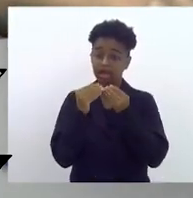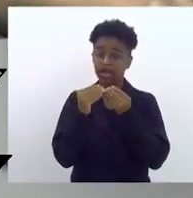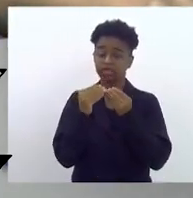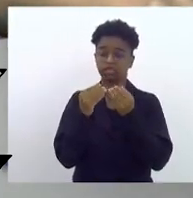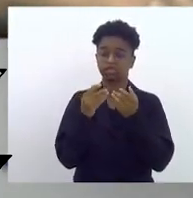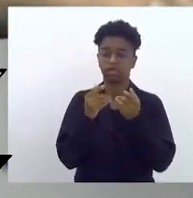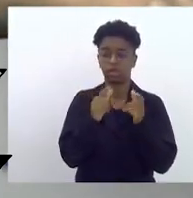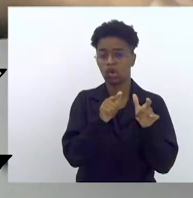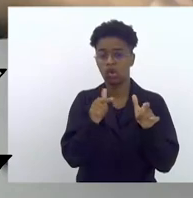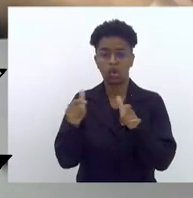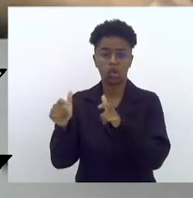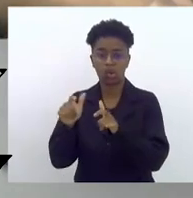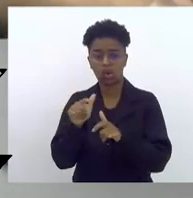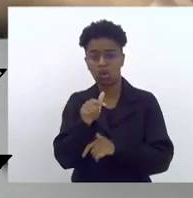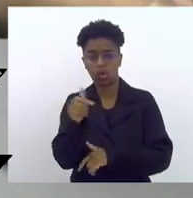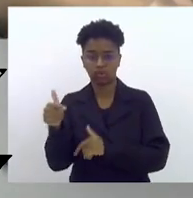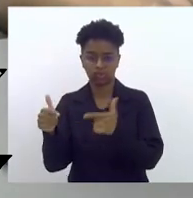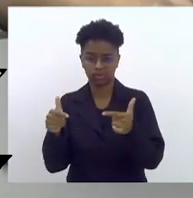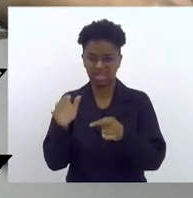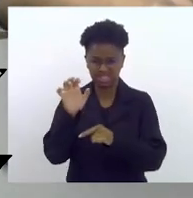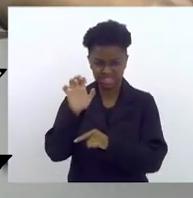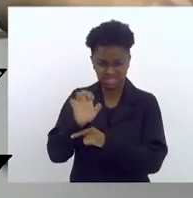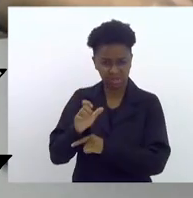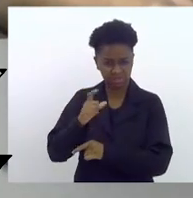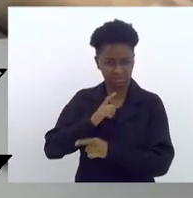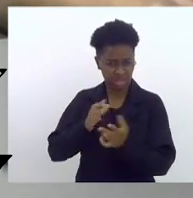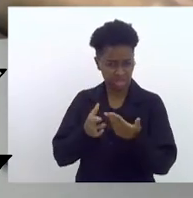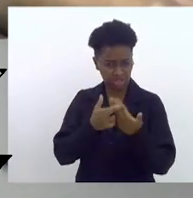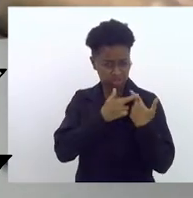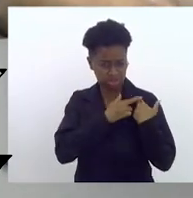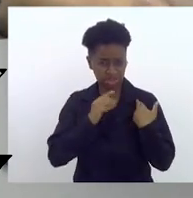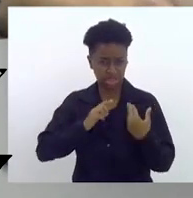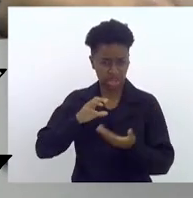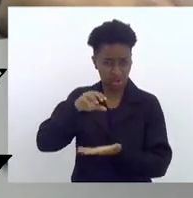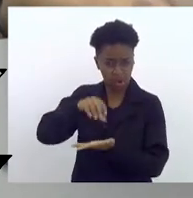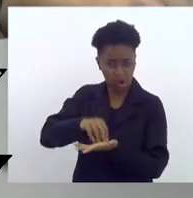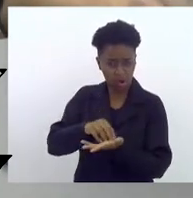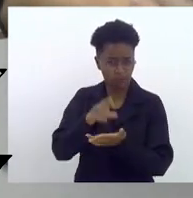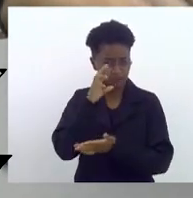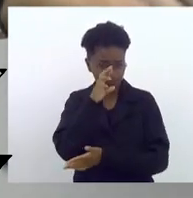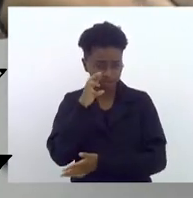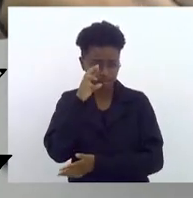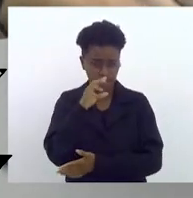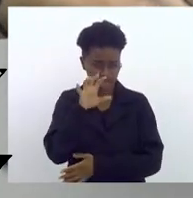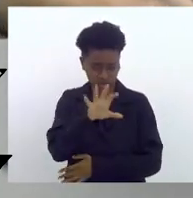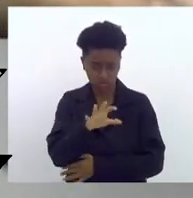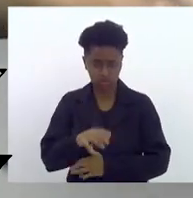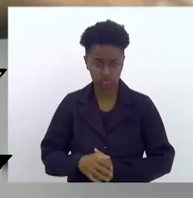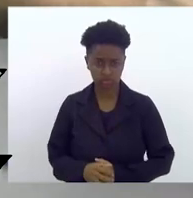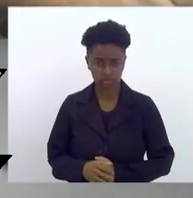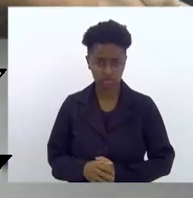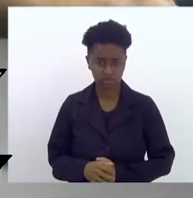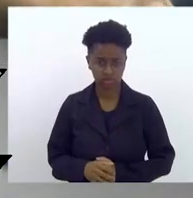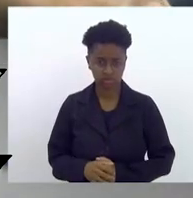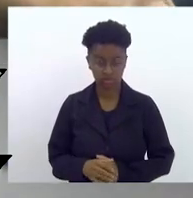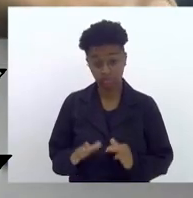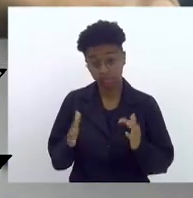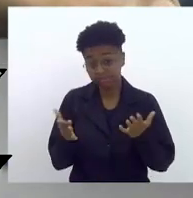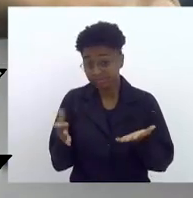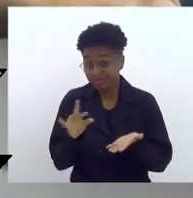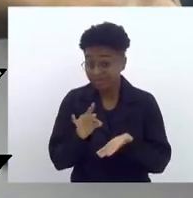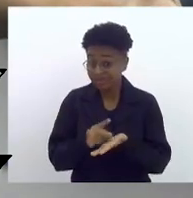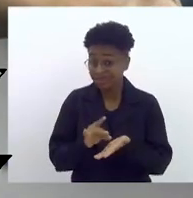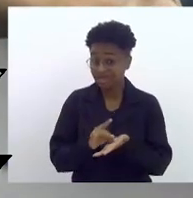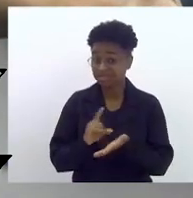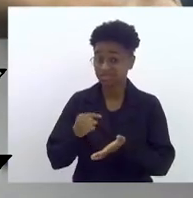similares o Estado tem alguma competência algum órgão para fiscal Izar isso Então na verdade a gente